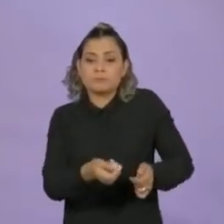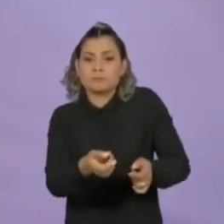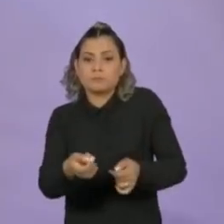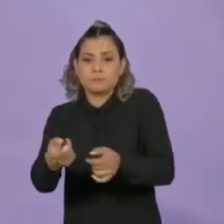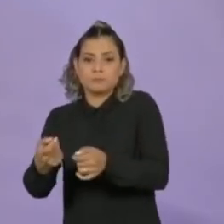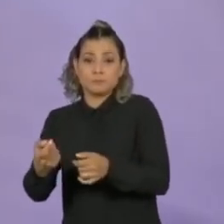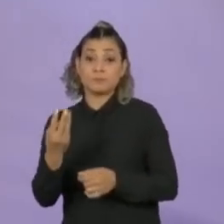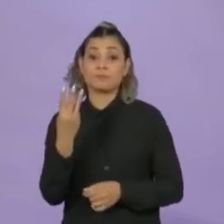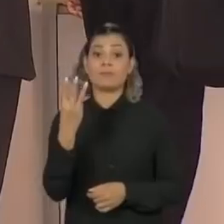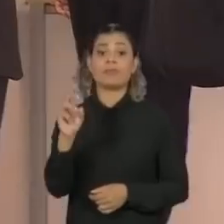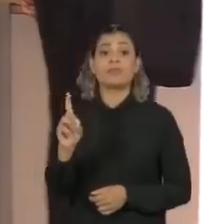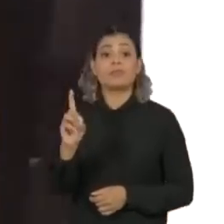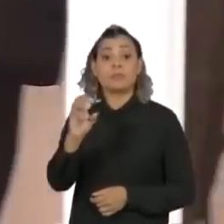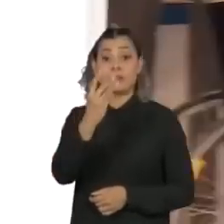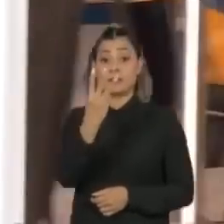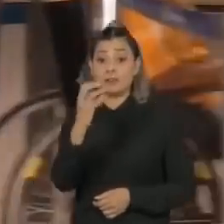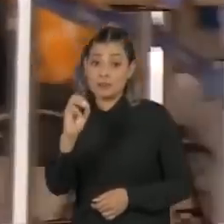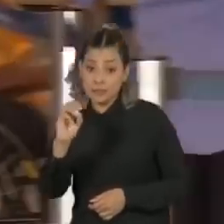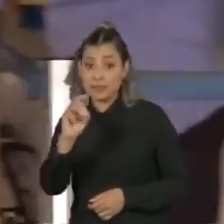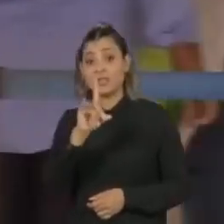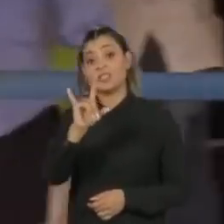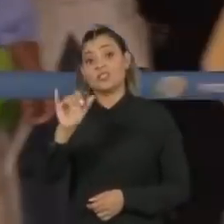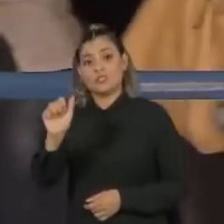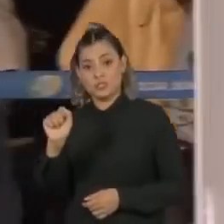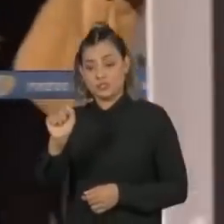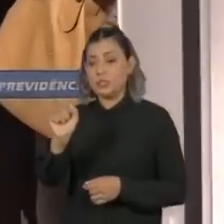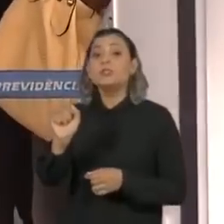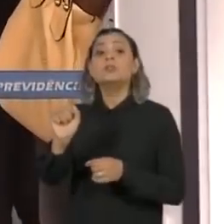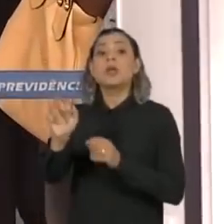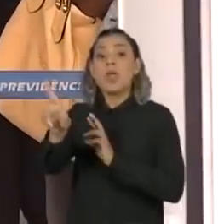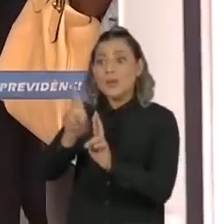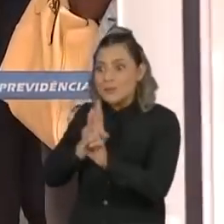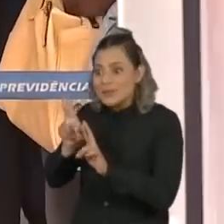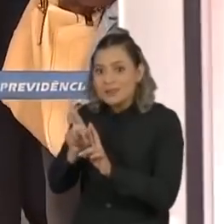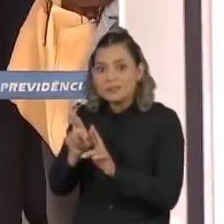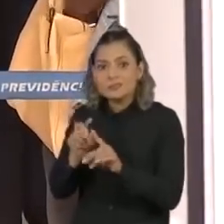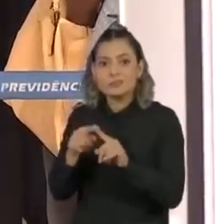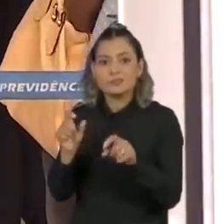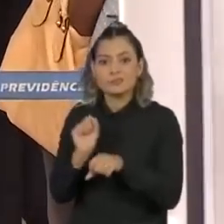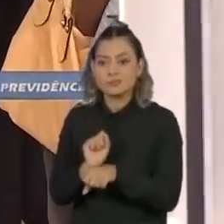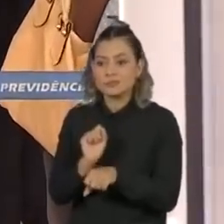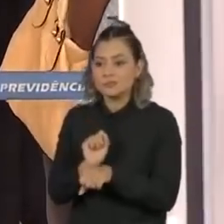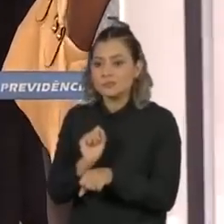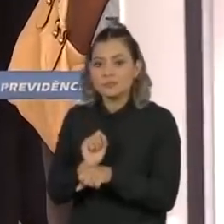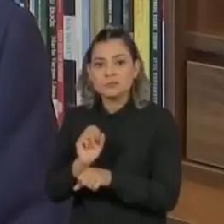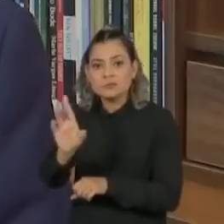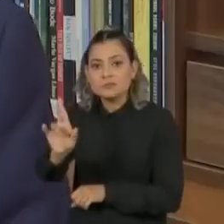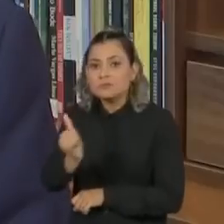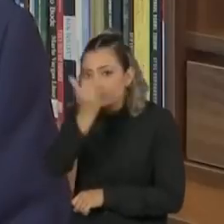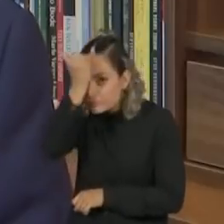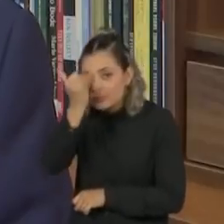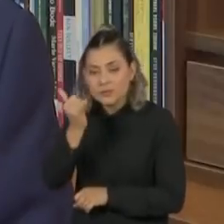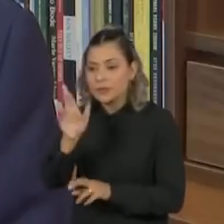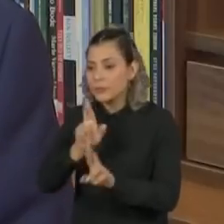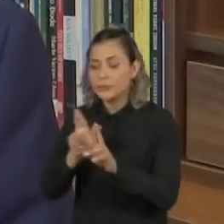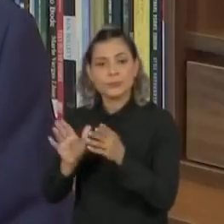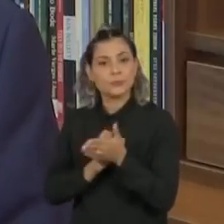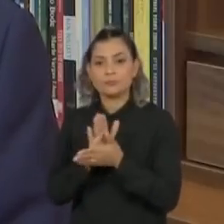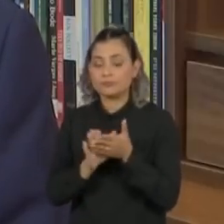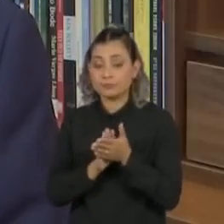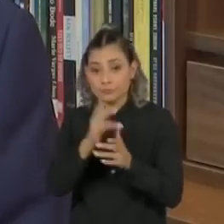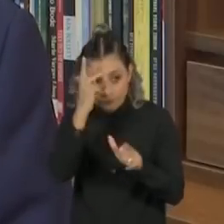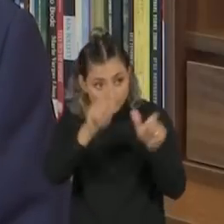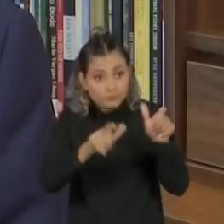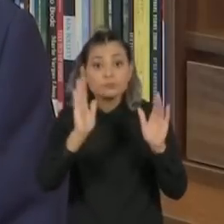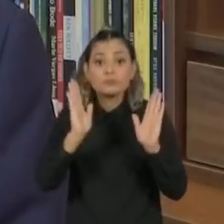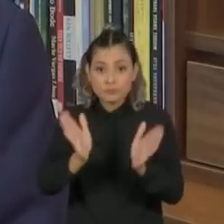que é de 30 dias estendíveis por mais 30, já expirou para 1.300.000 delas. A pessoa que já deu a entrada